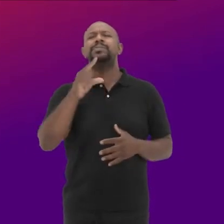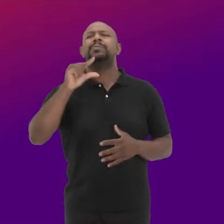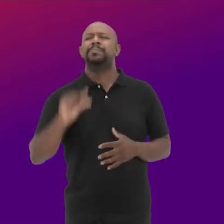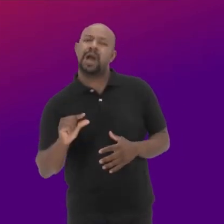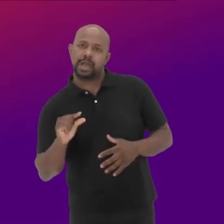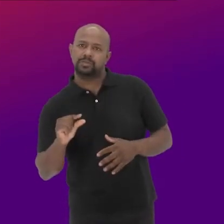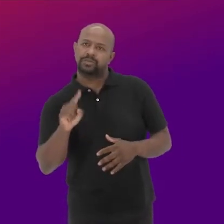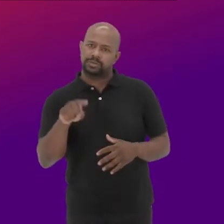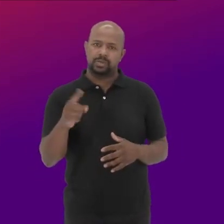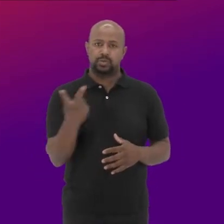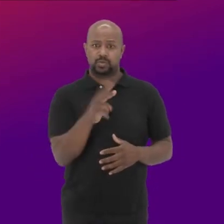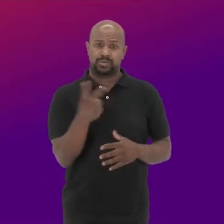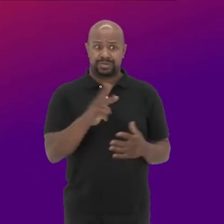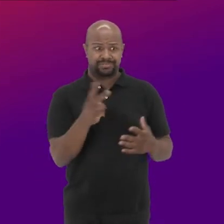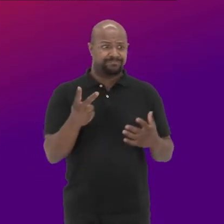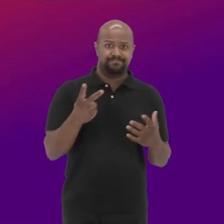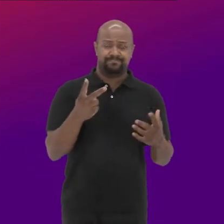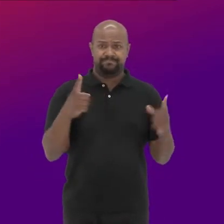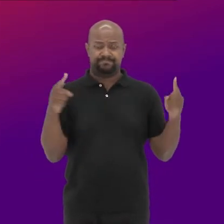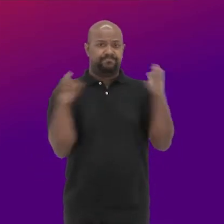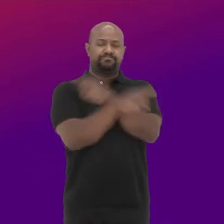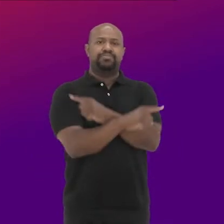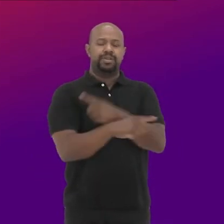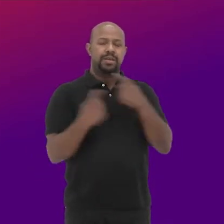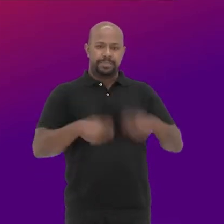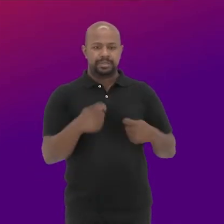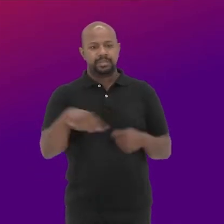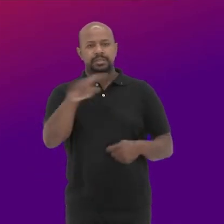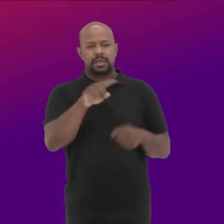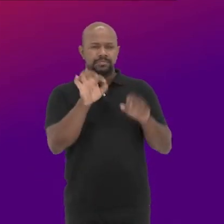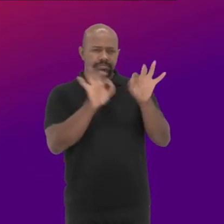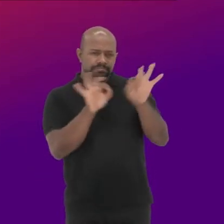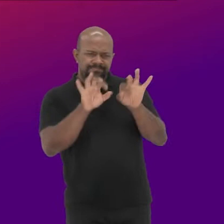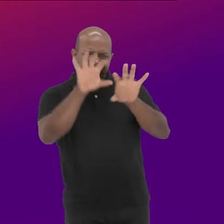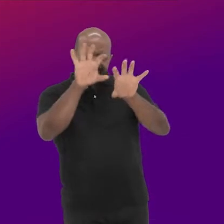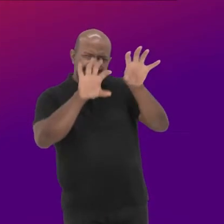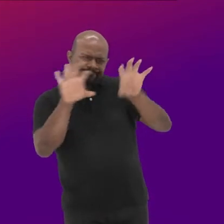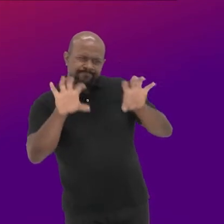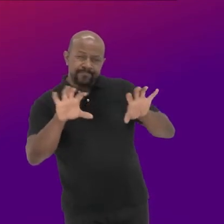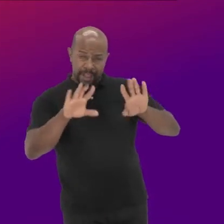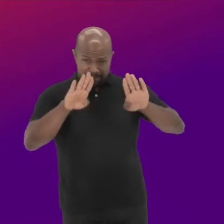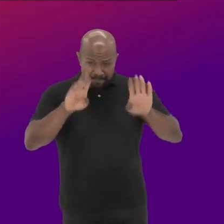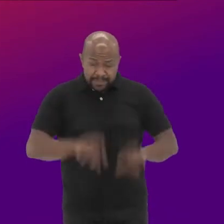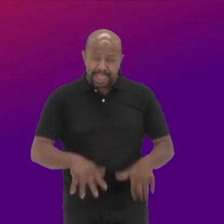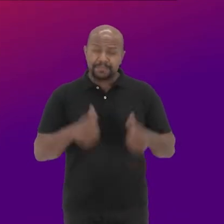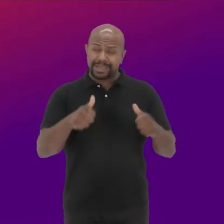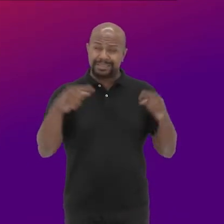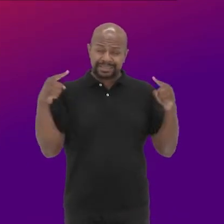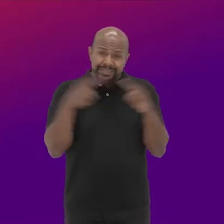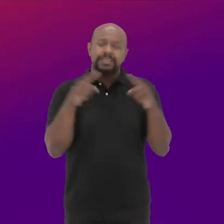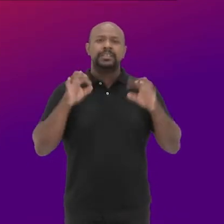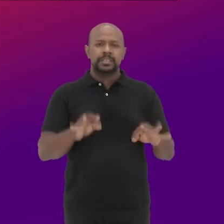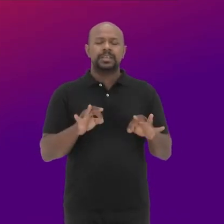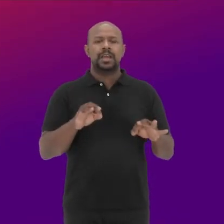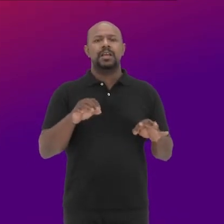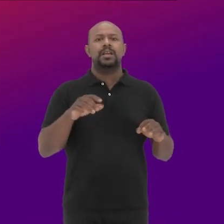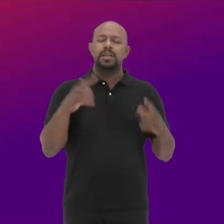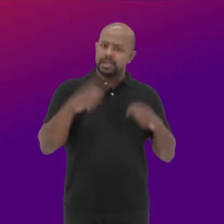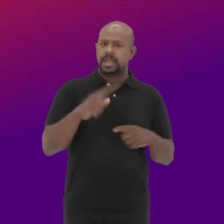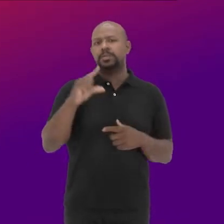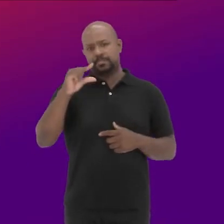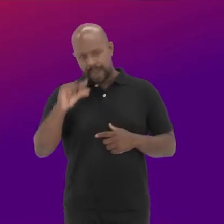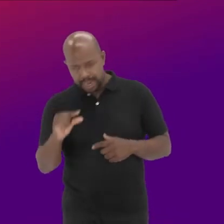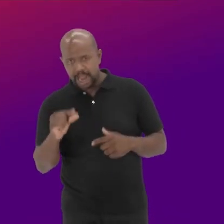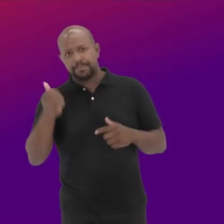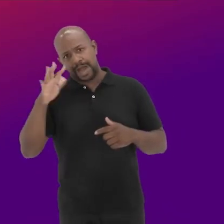baixo possível, que são duas coisas contraditórias. Nós precisamos desenhá-lo muito bem para que seja tanto uma coisa quanto